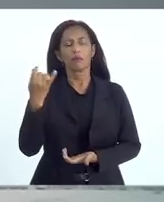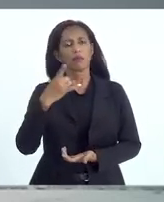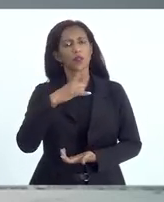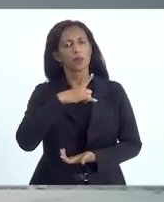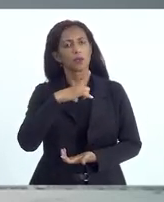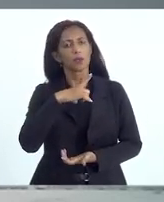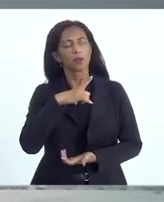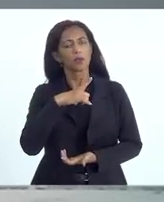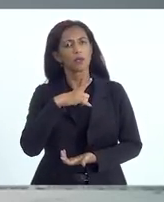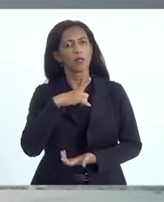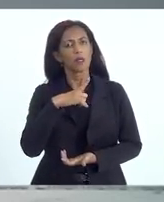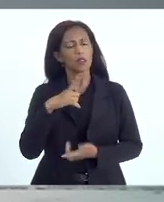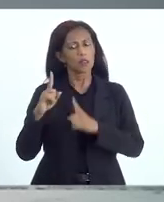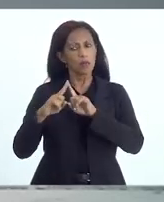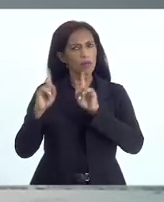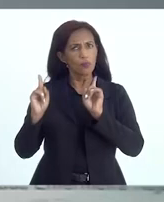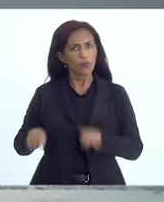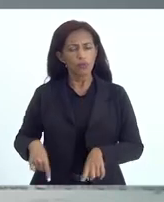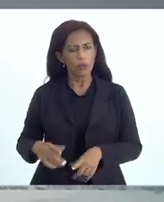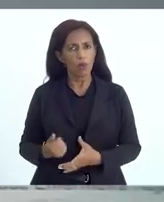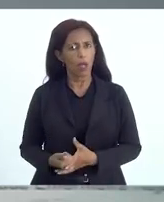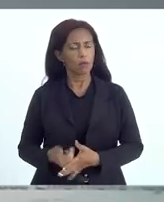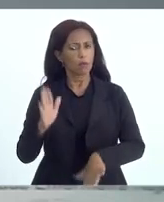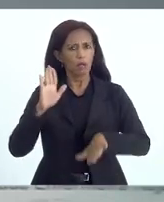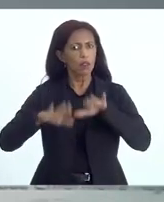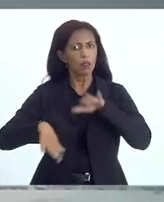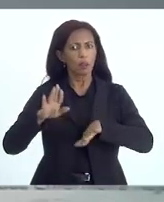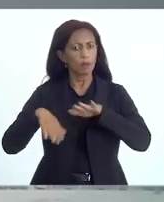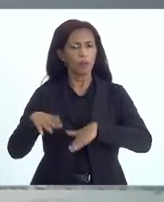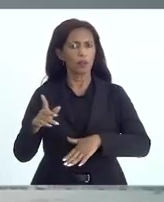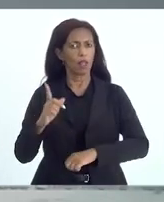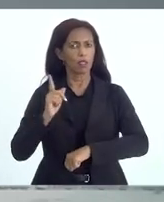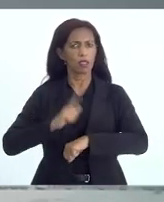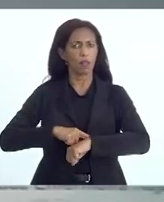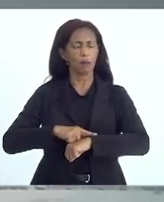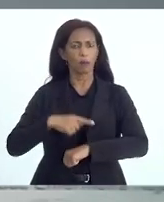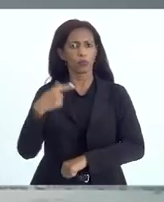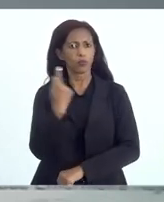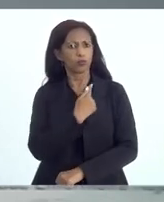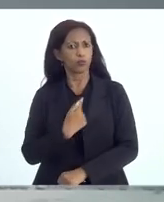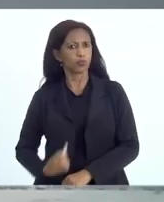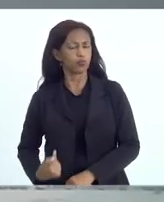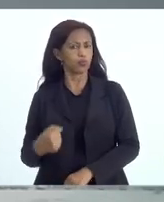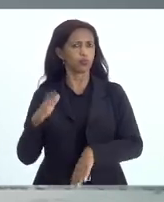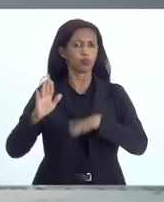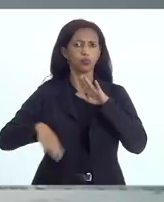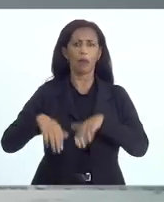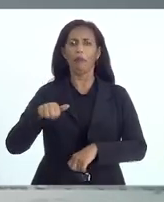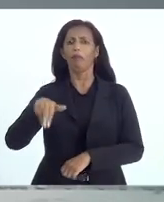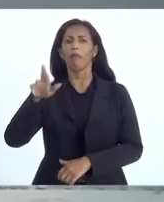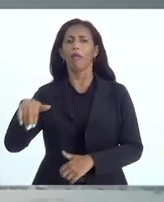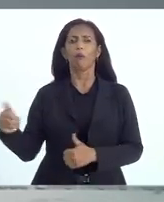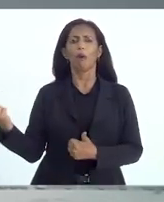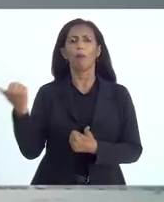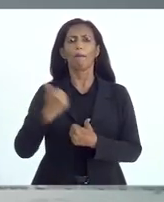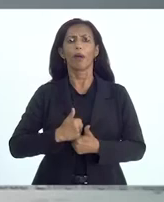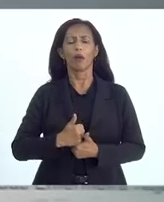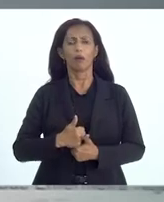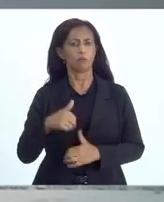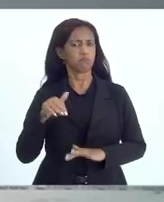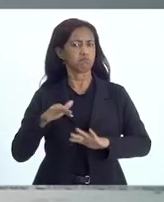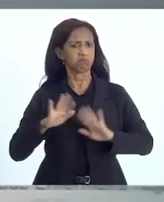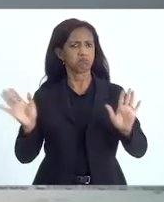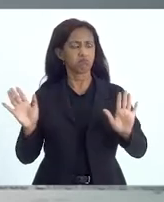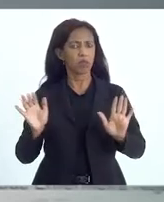de sermos servidores bem Independente de governo Independente de quem as uma corporação